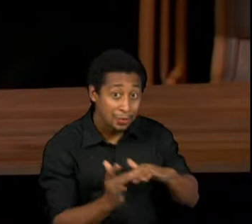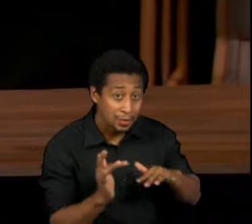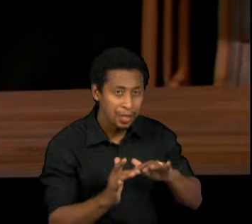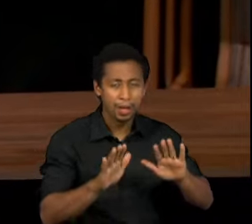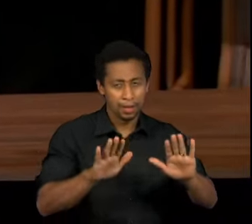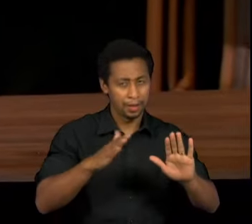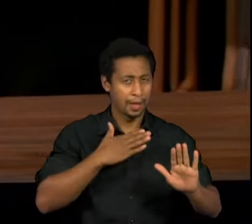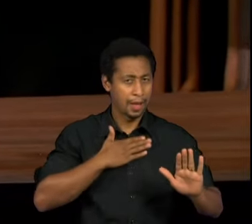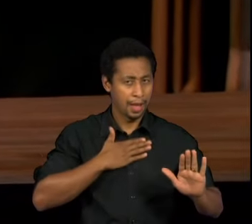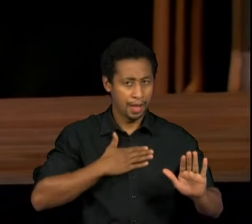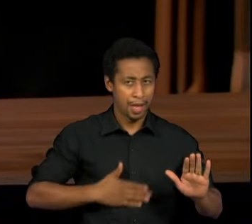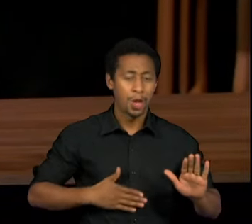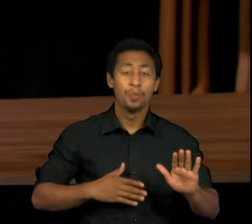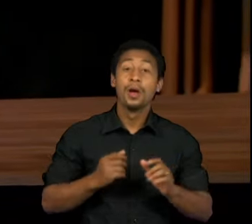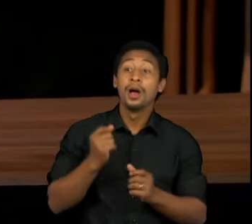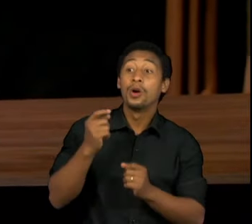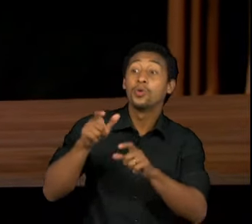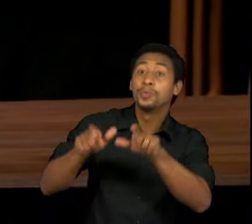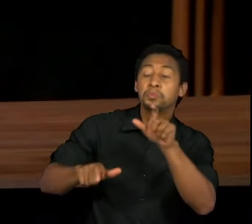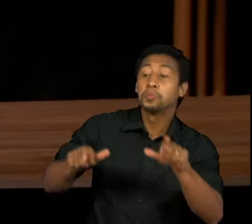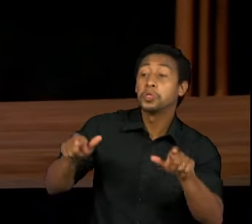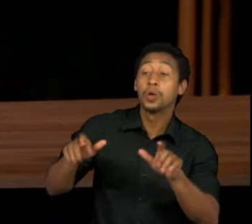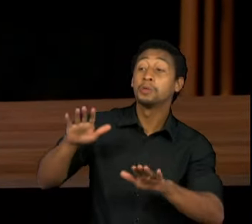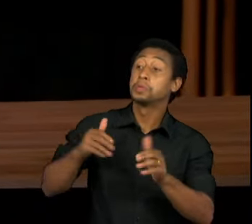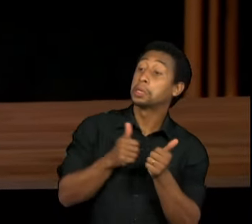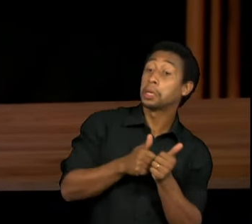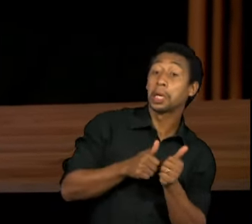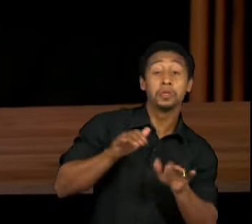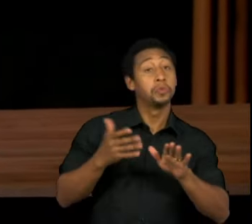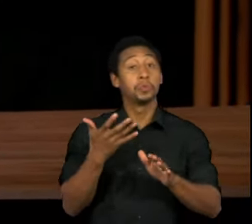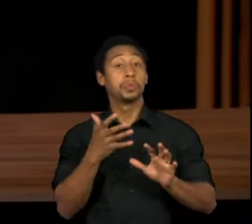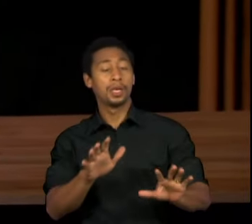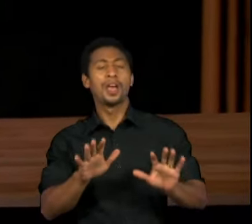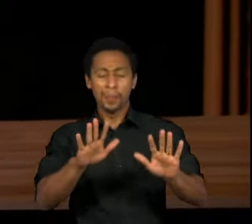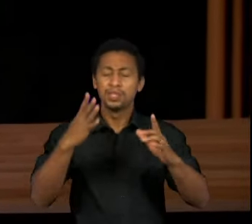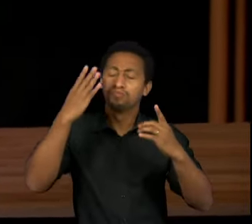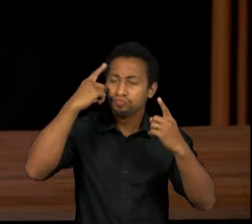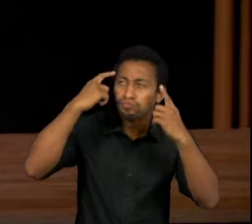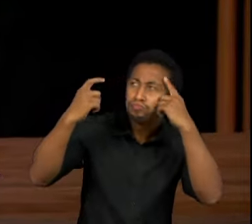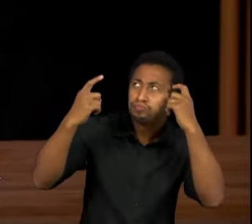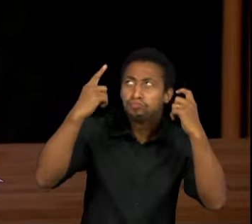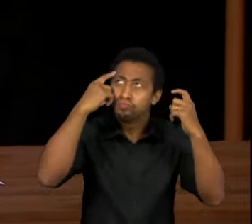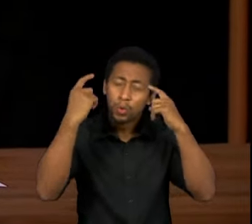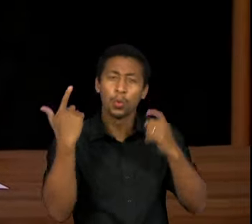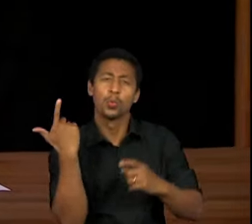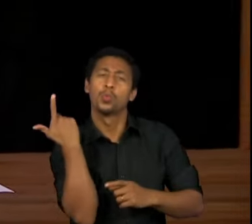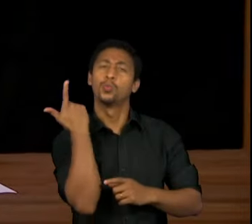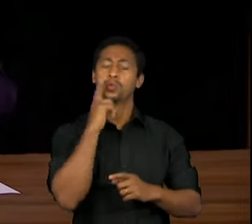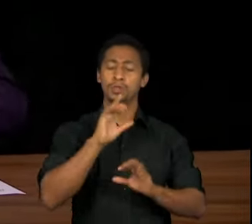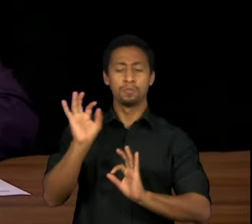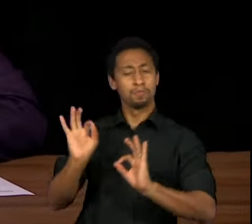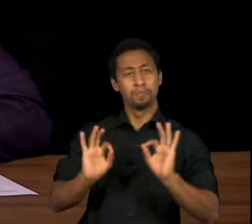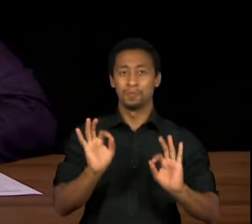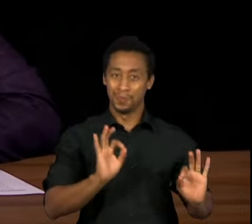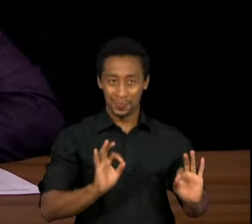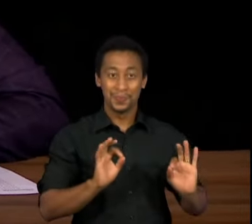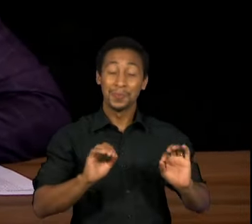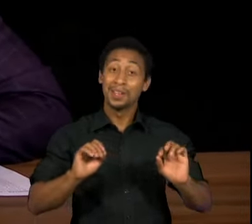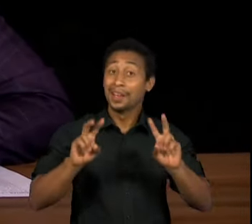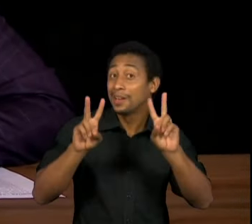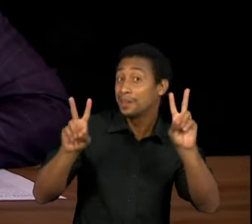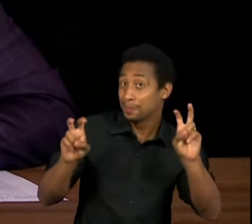caminho do que sempre quis invento O Cais e sei a vez de me lançar são palavras de Milton